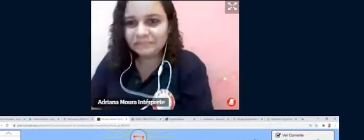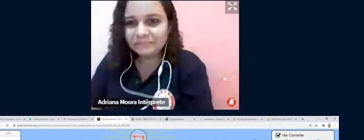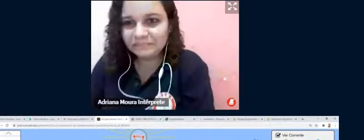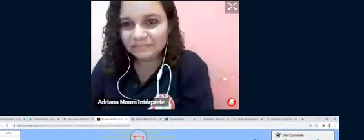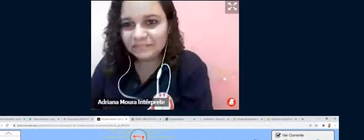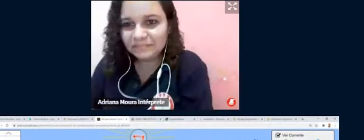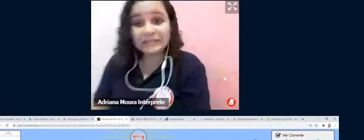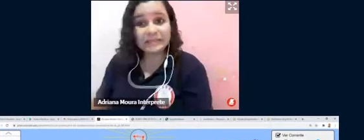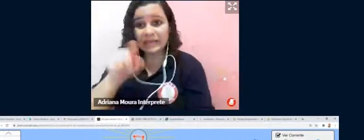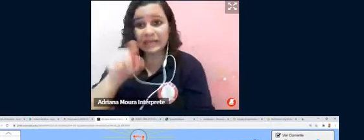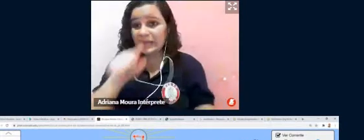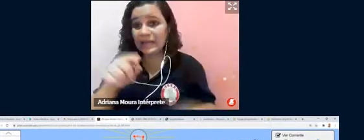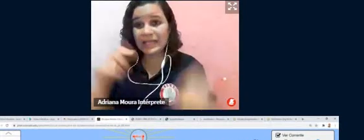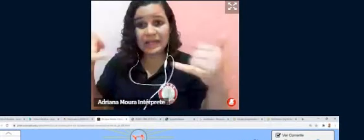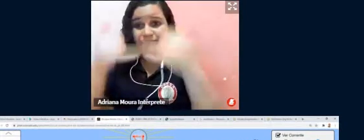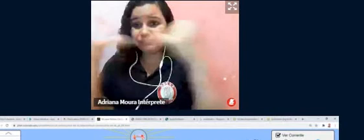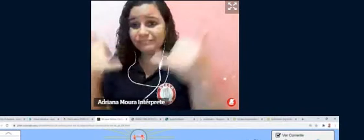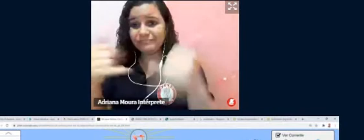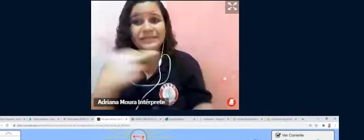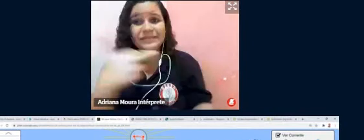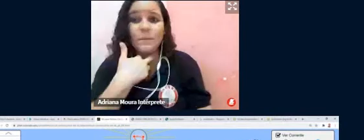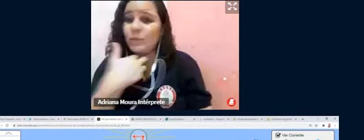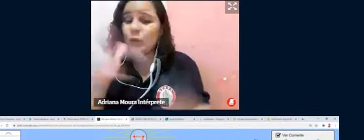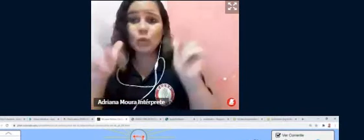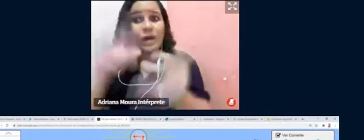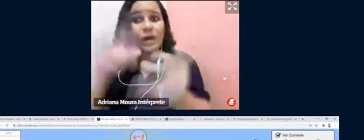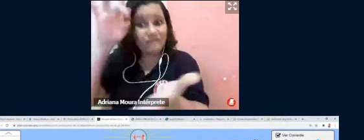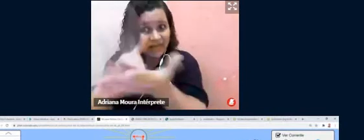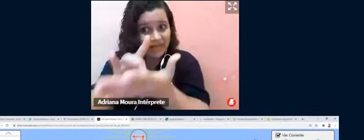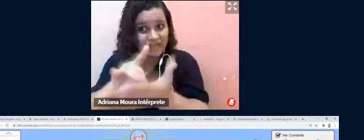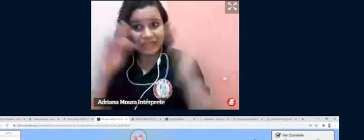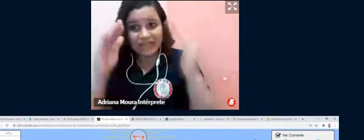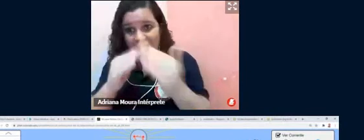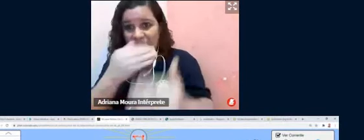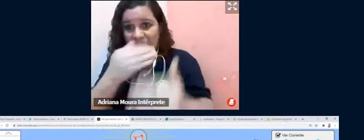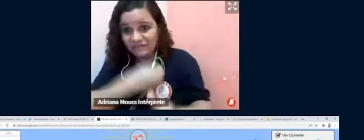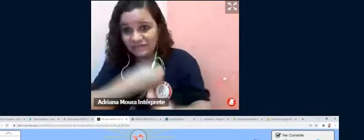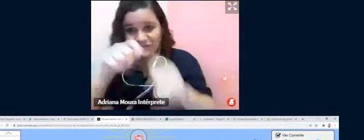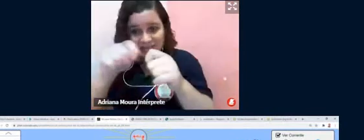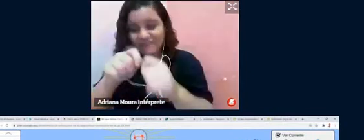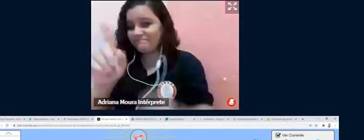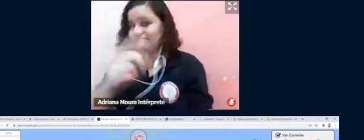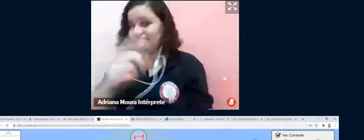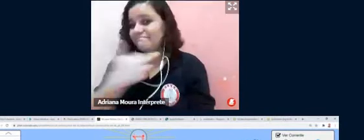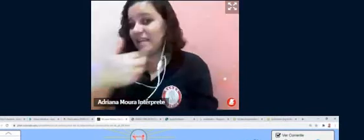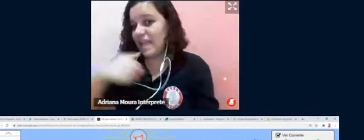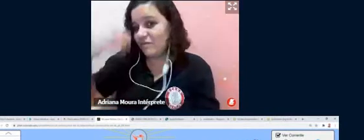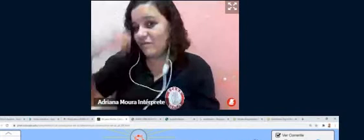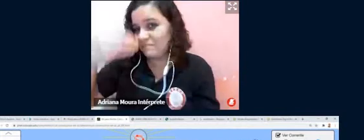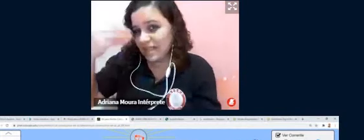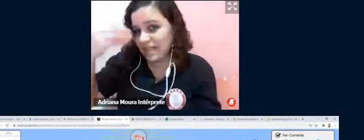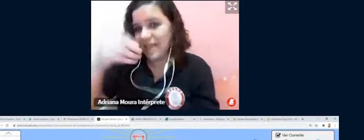nunca deve fazer isso diretamente em nenhum circuito real. Mas, neste caso, eu, pela experiência, não vou